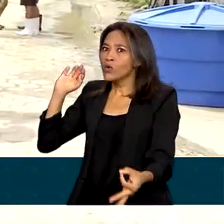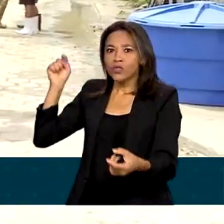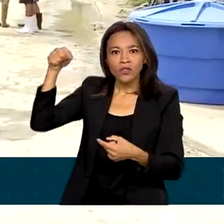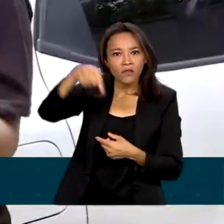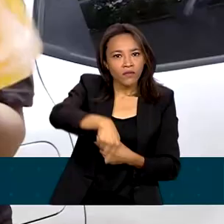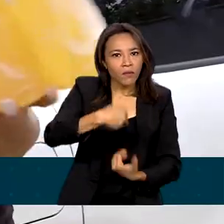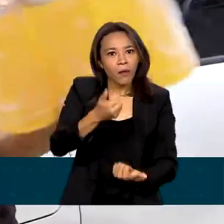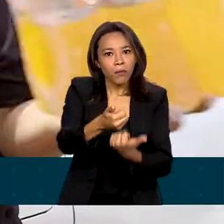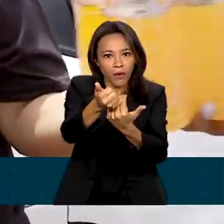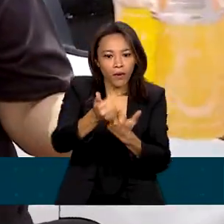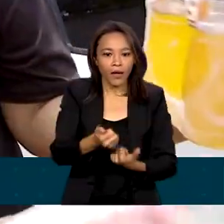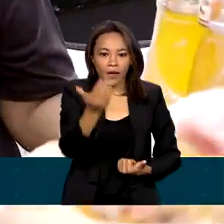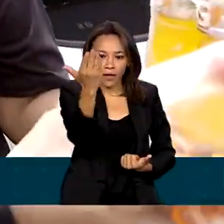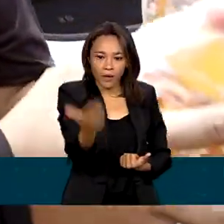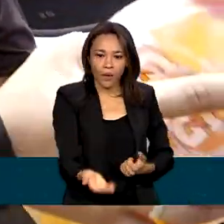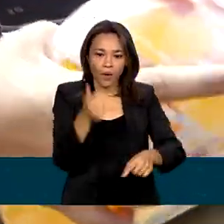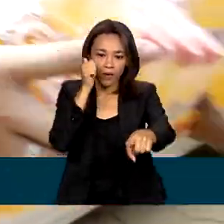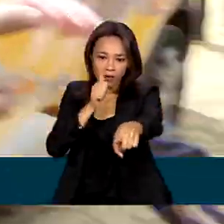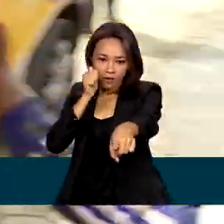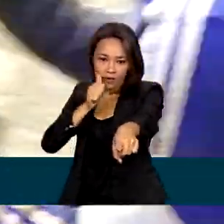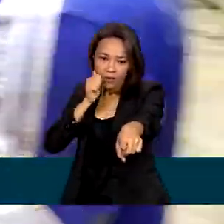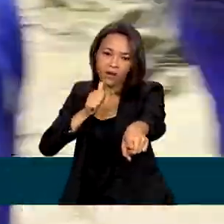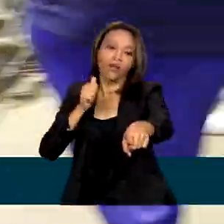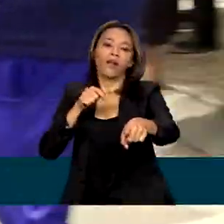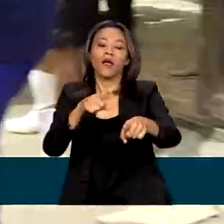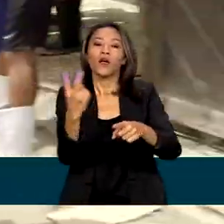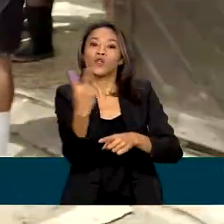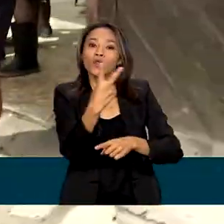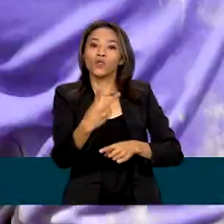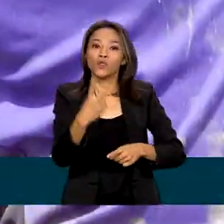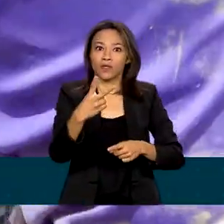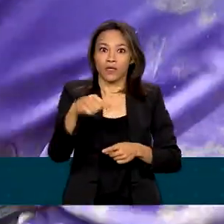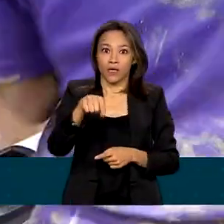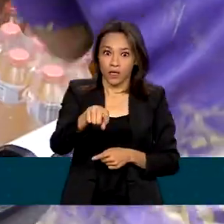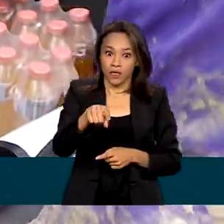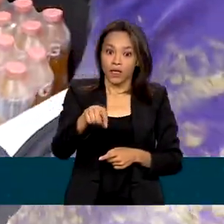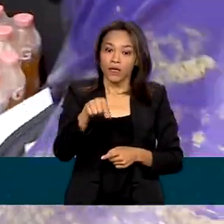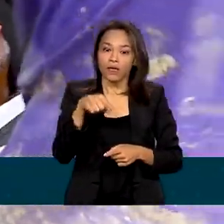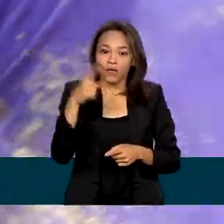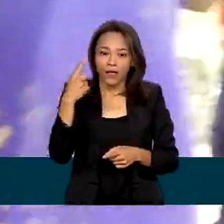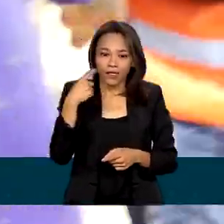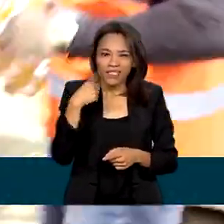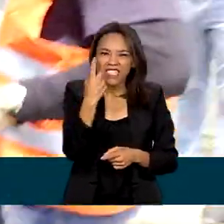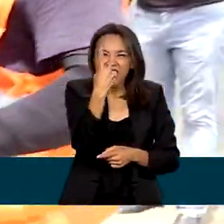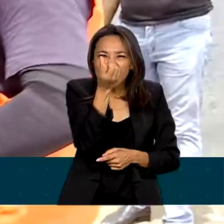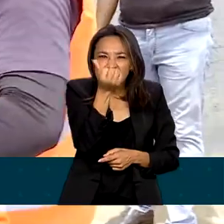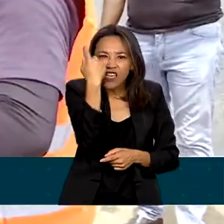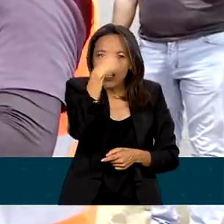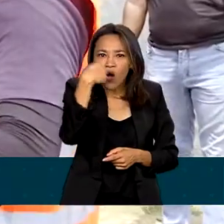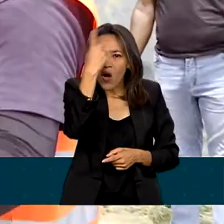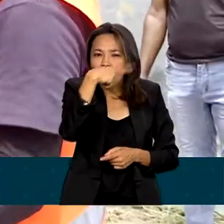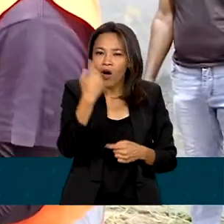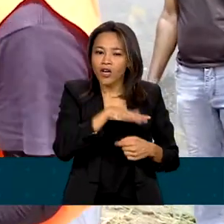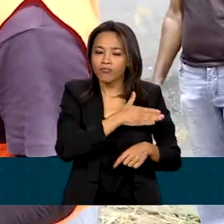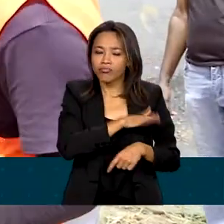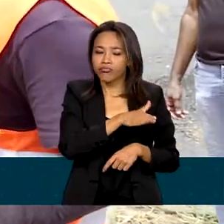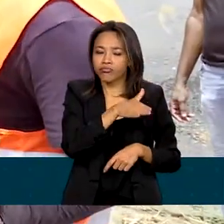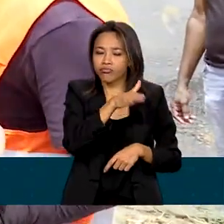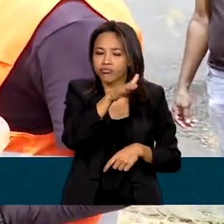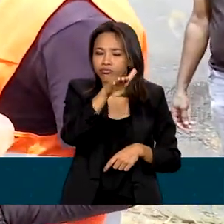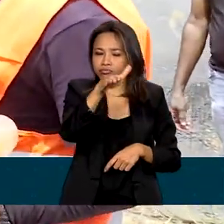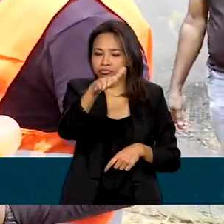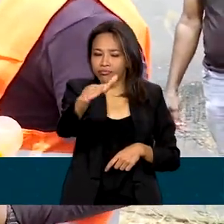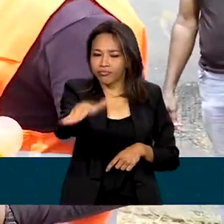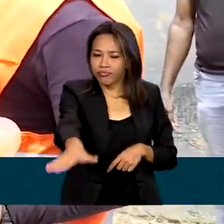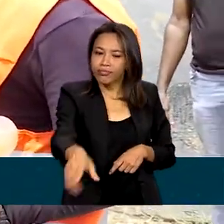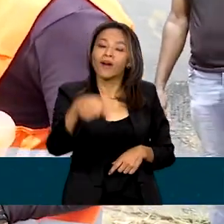Apoio às vítimas como a Simone e o Luiz Antônio da ONG um olhar que encararam 16 horas de viagem desde Duque de